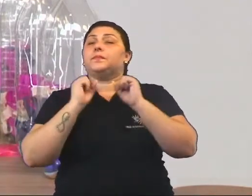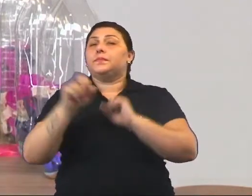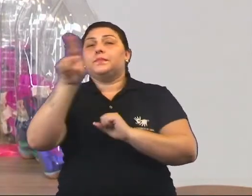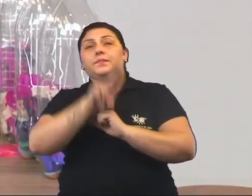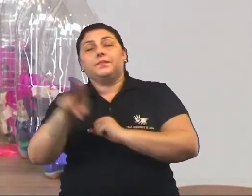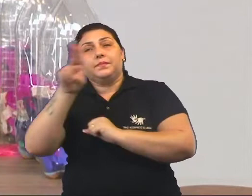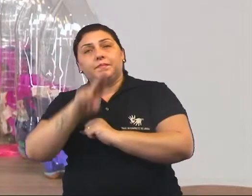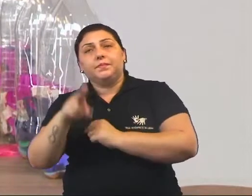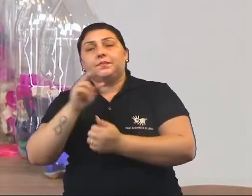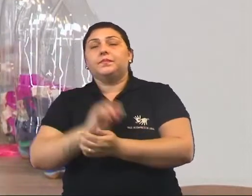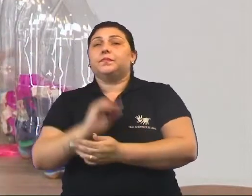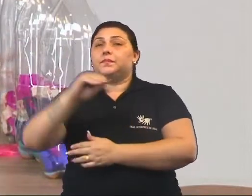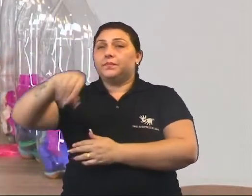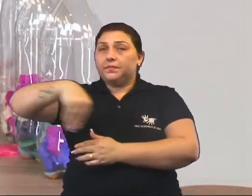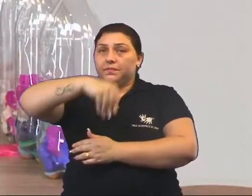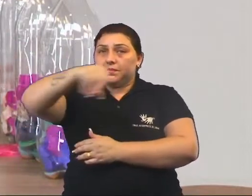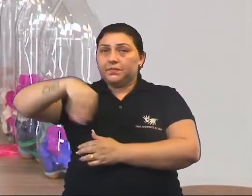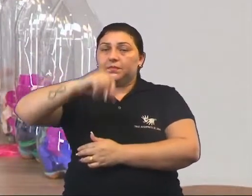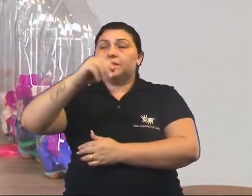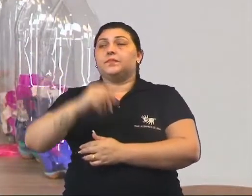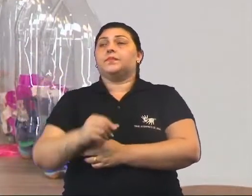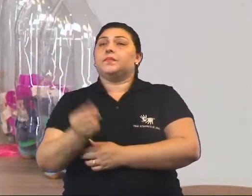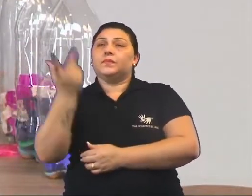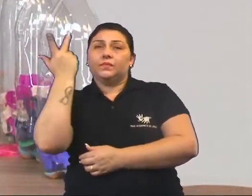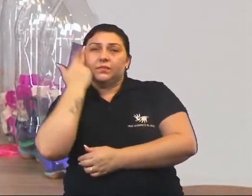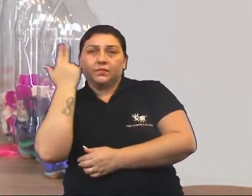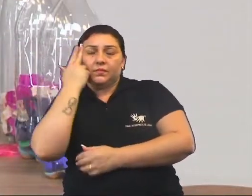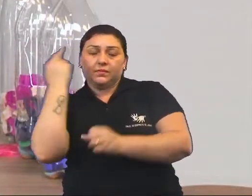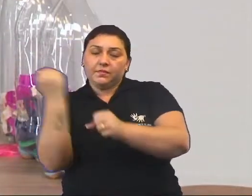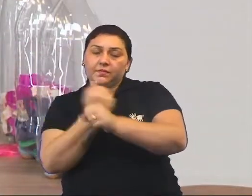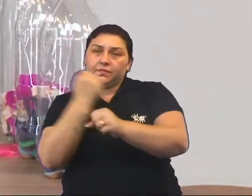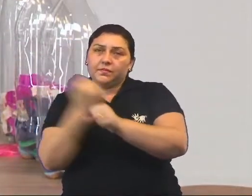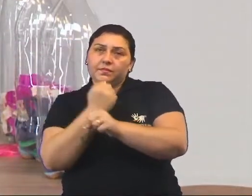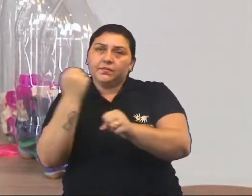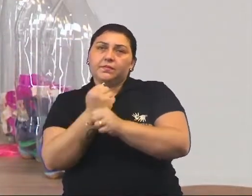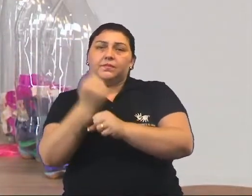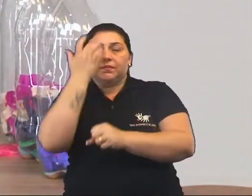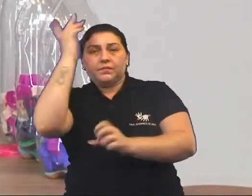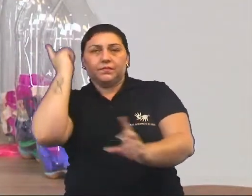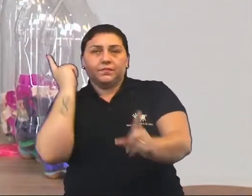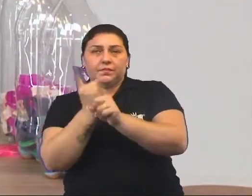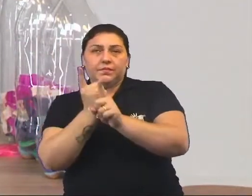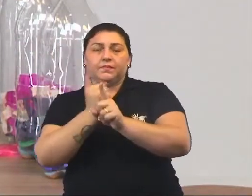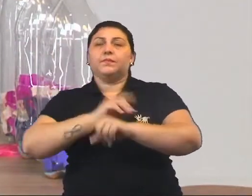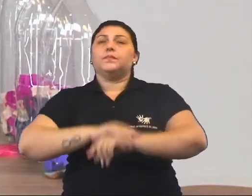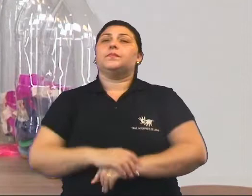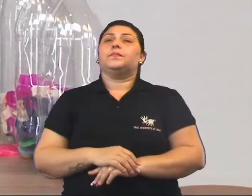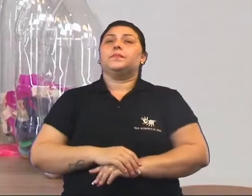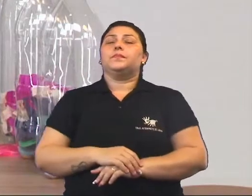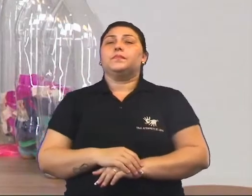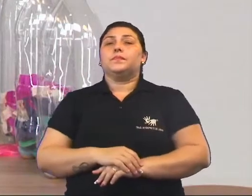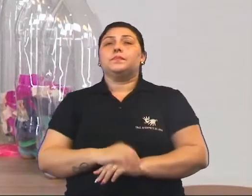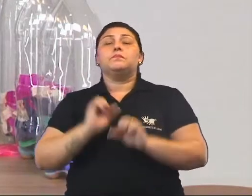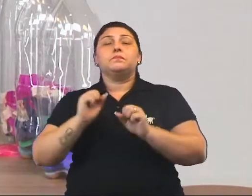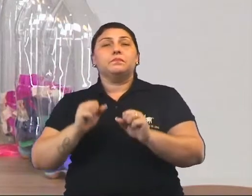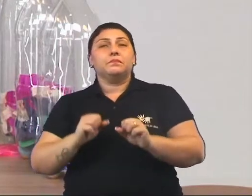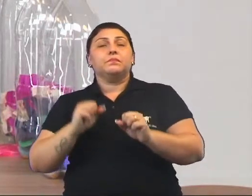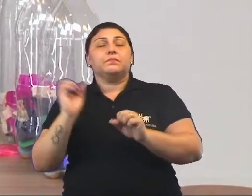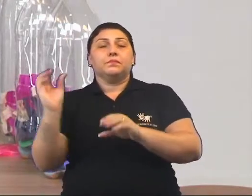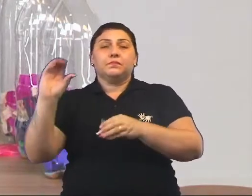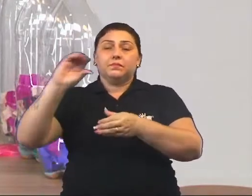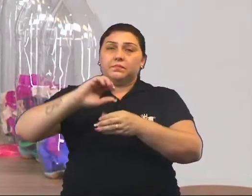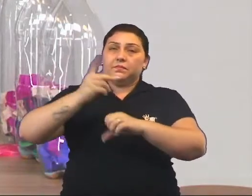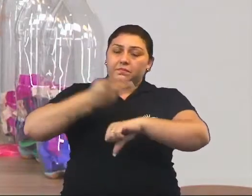pode utilizar a areia, aquela areia mesmo de construção. É fácil de encontrar ou mesmo você poderá